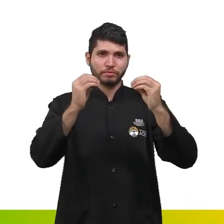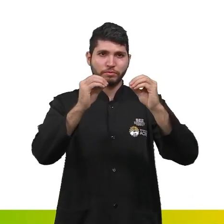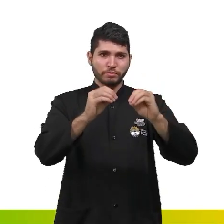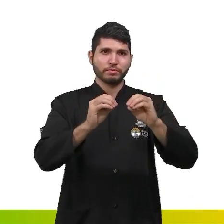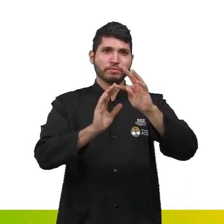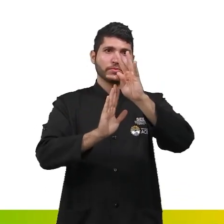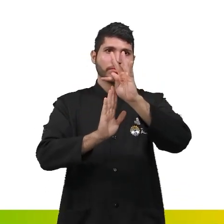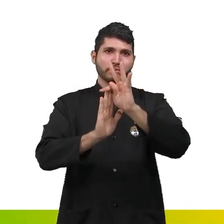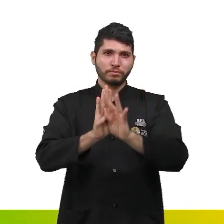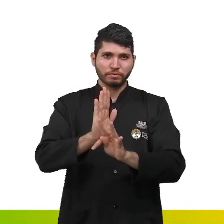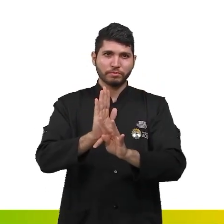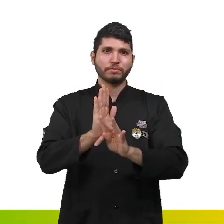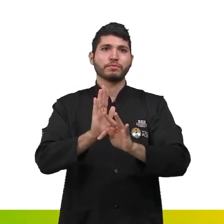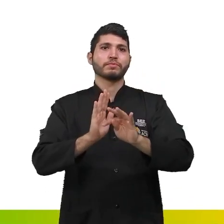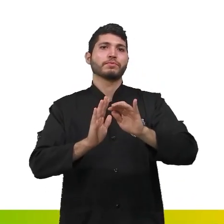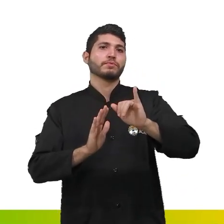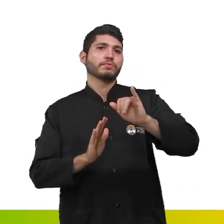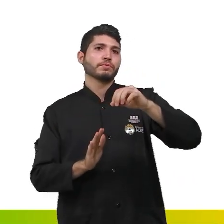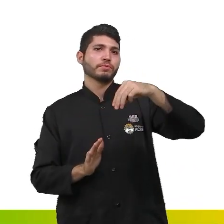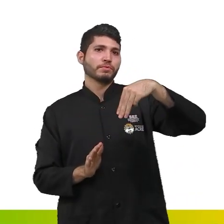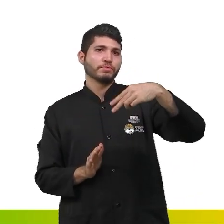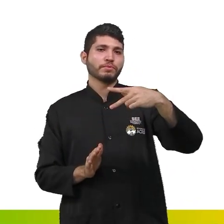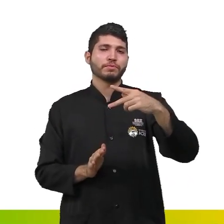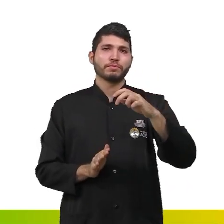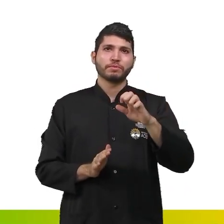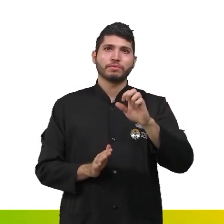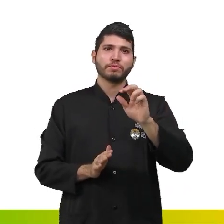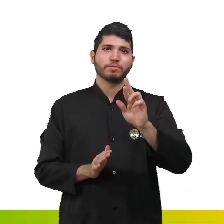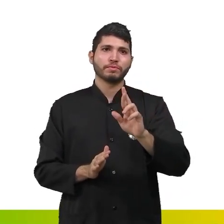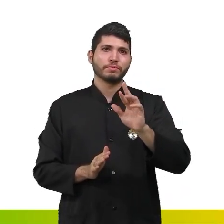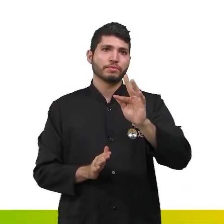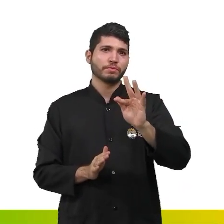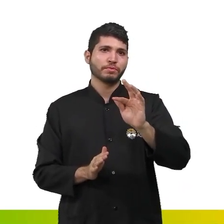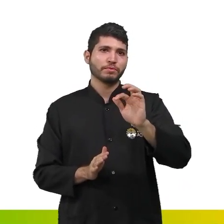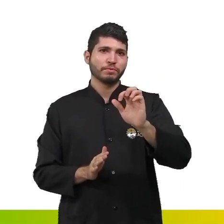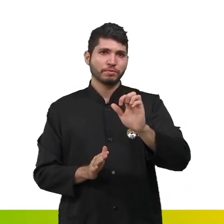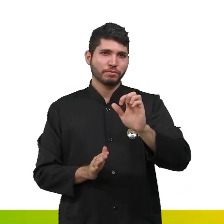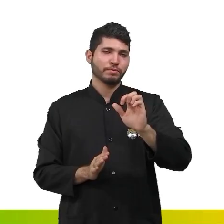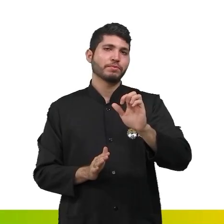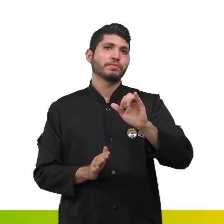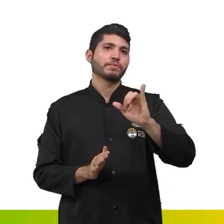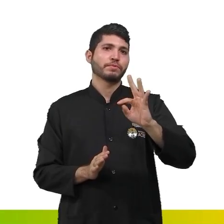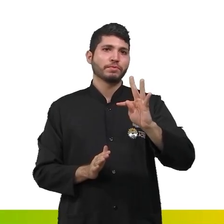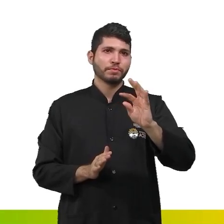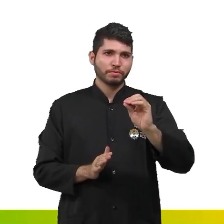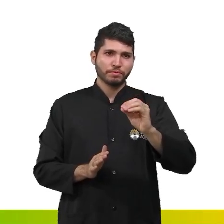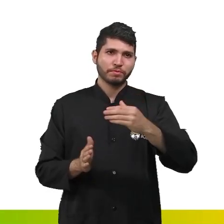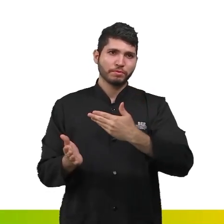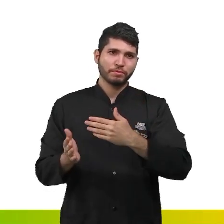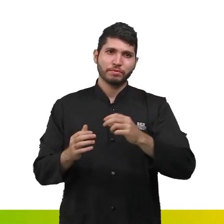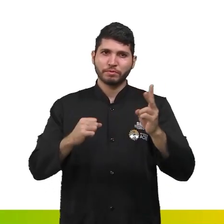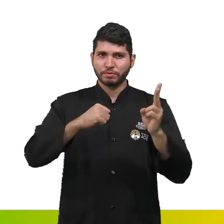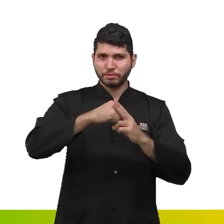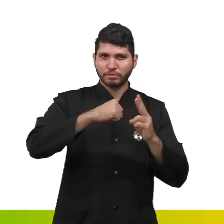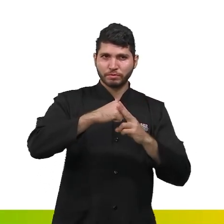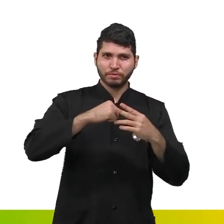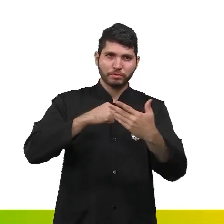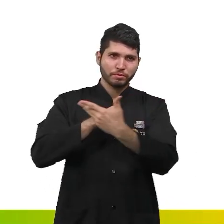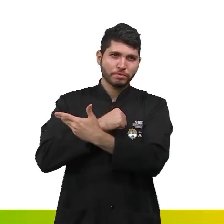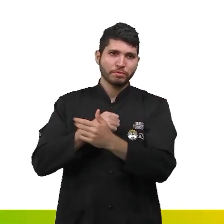texto com pretérito imperfeito dos seguintes verbos. Aí temos os verbos, fazer, encantar,